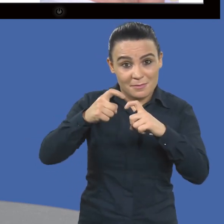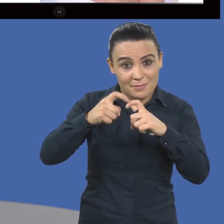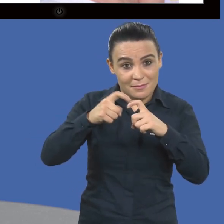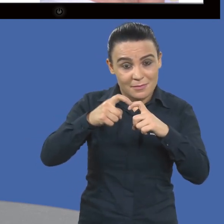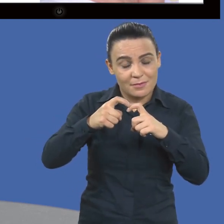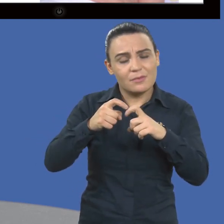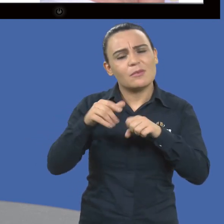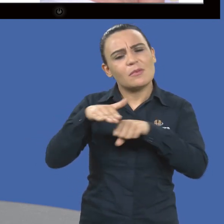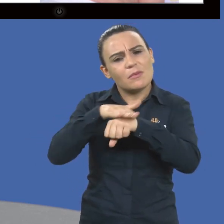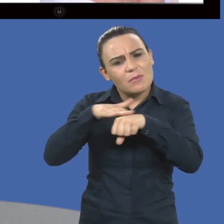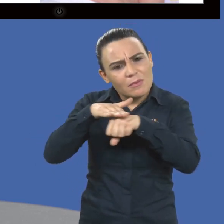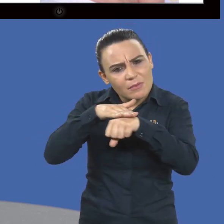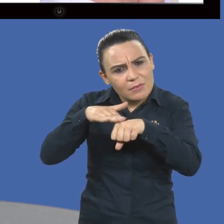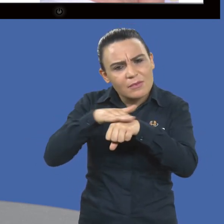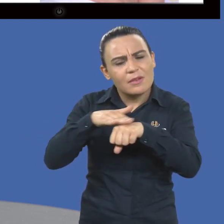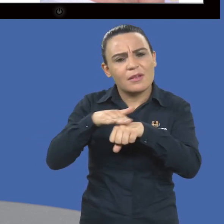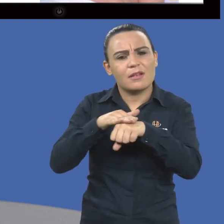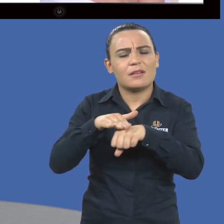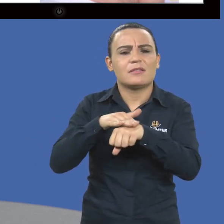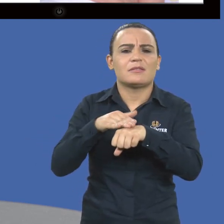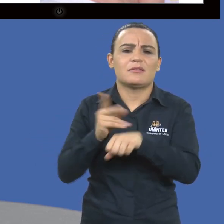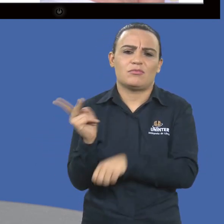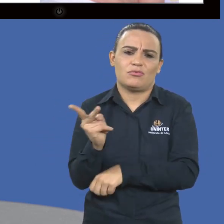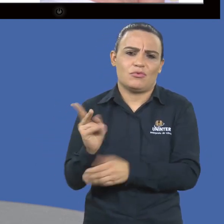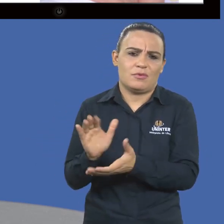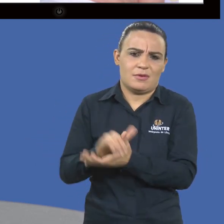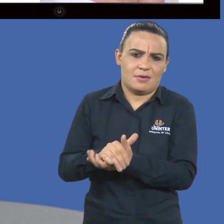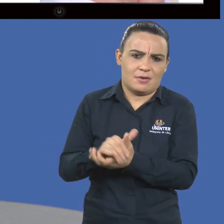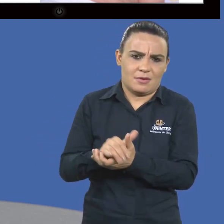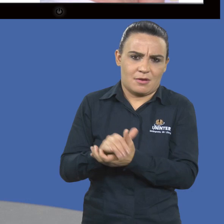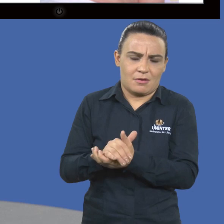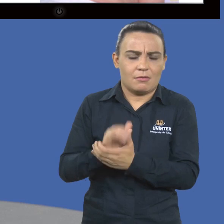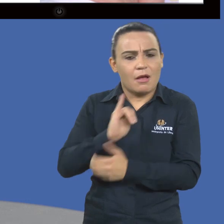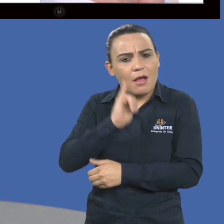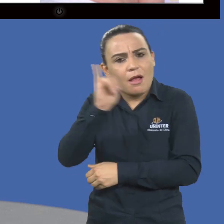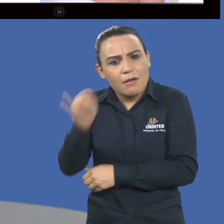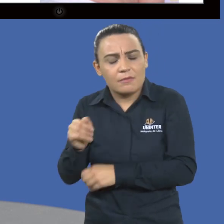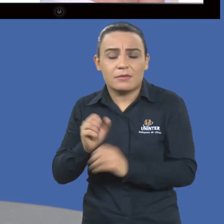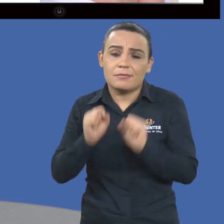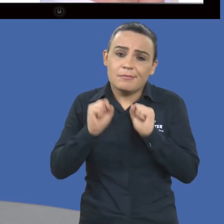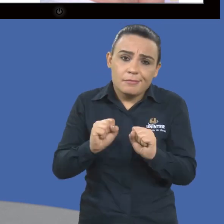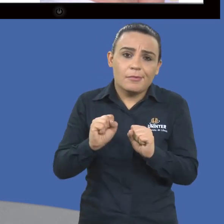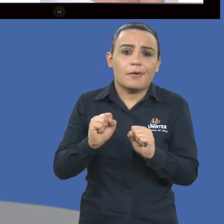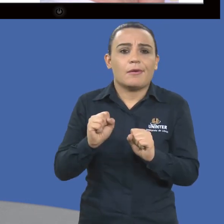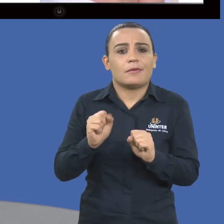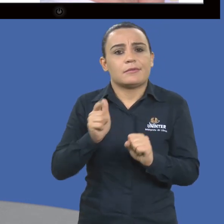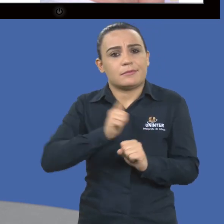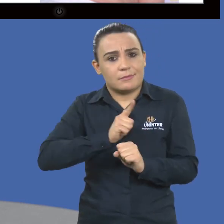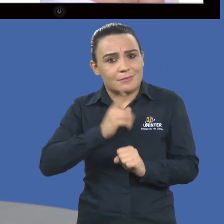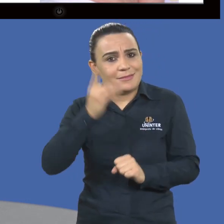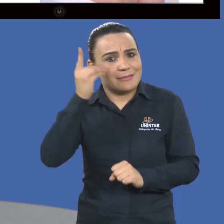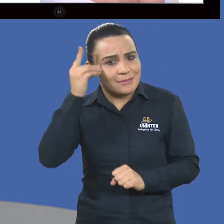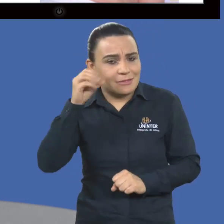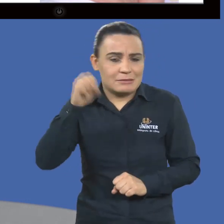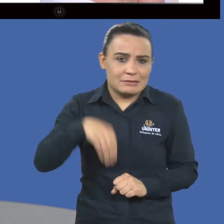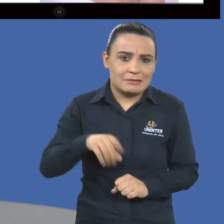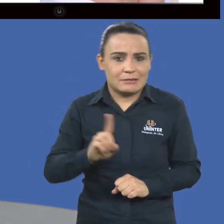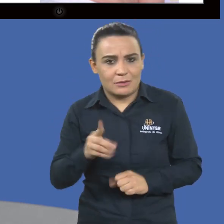colegas médicos, né, conversem com esse casal da hipótese